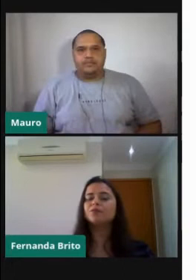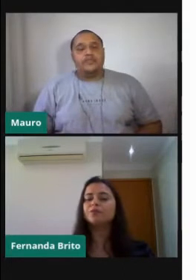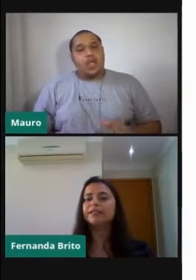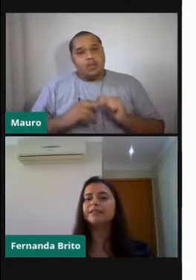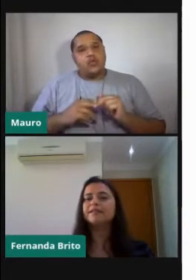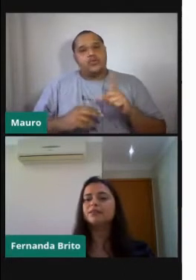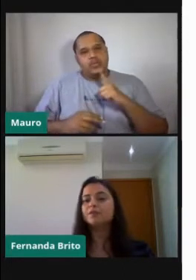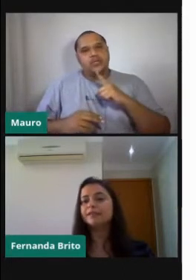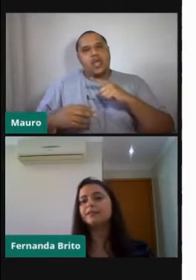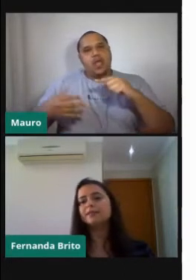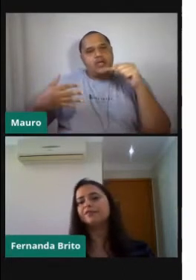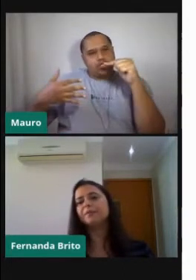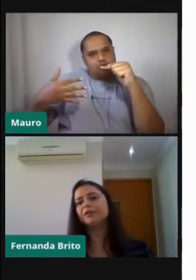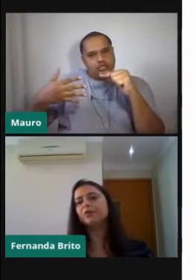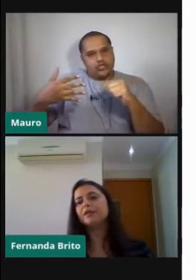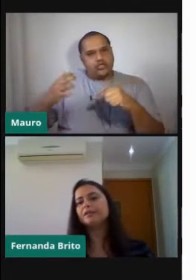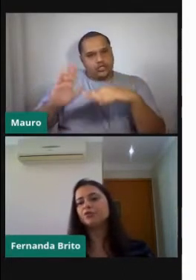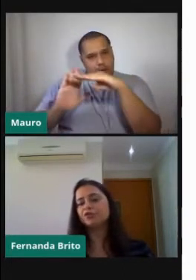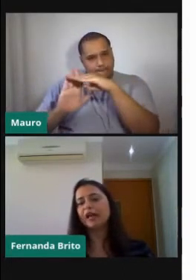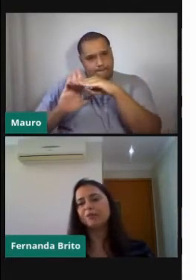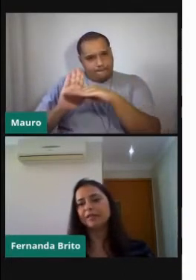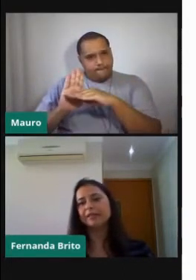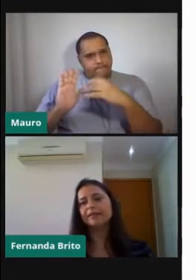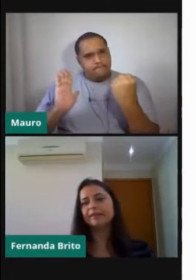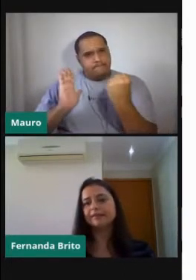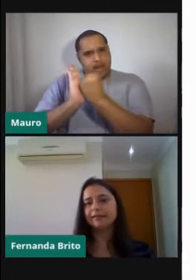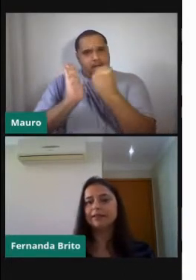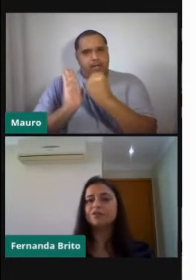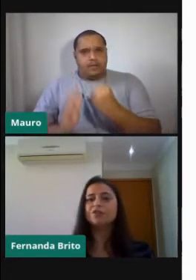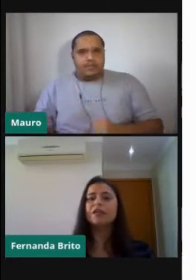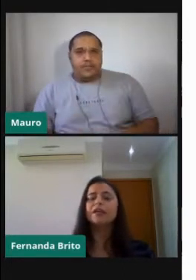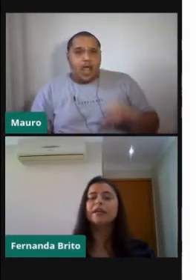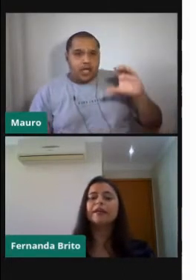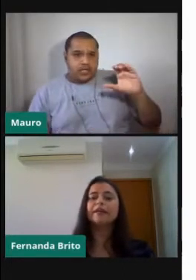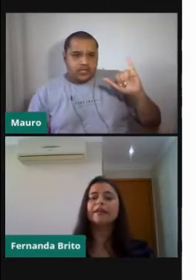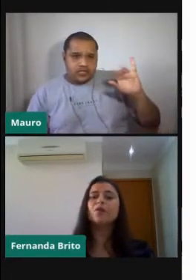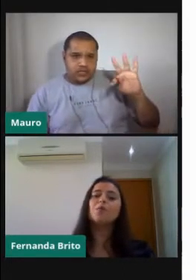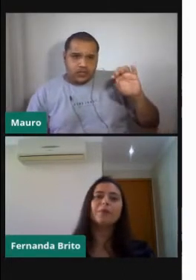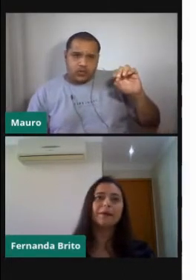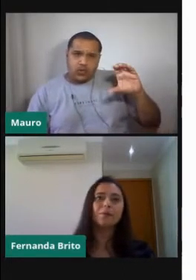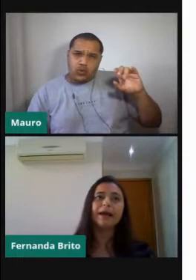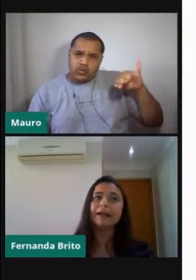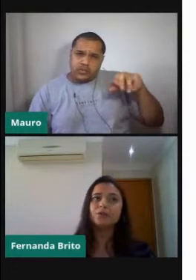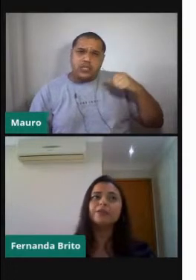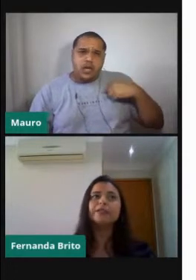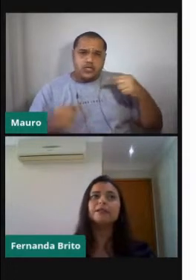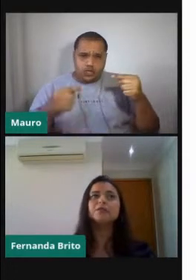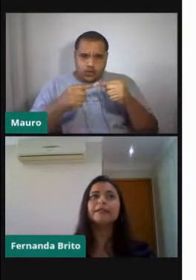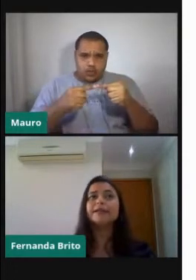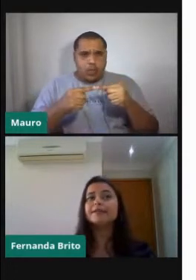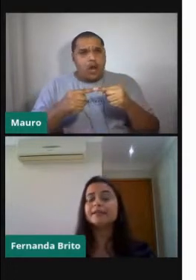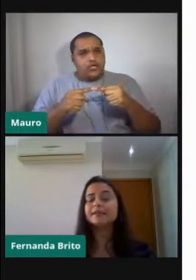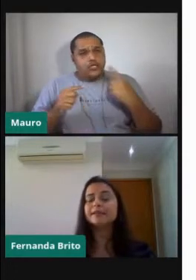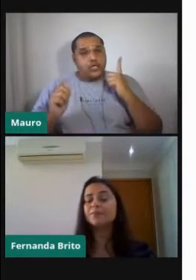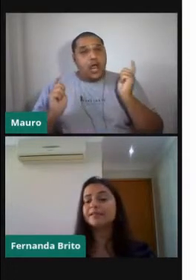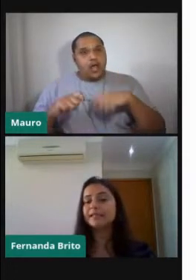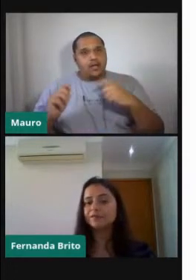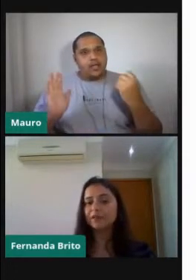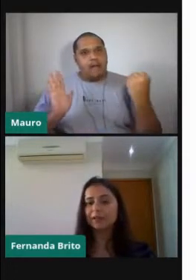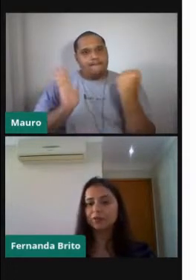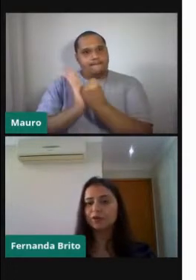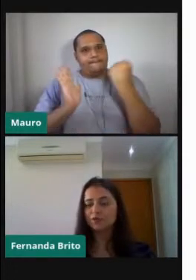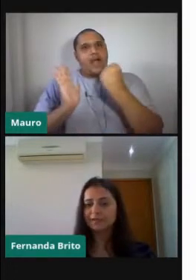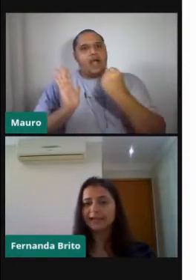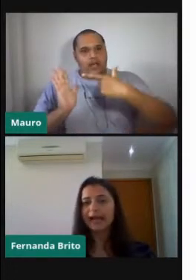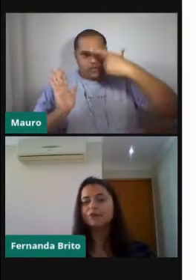um aumento, né, das citocinas inflamatórias, eu destaco aqui a IL-6, como um marcador, então, desse